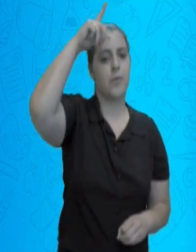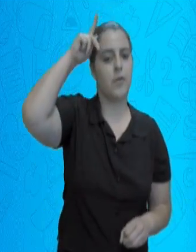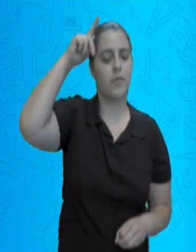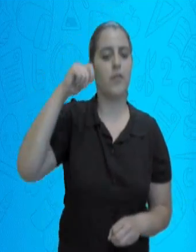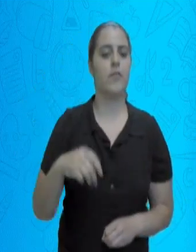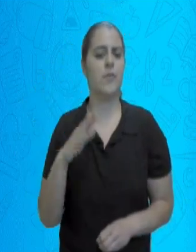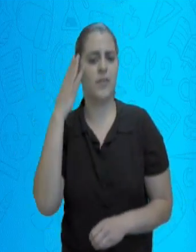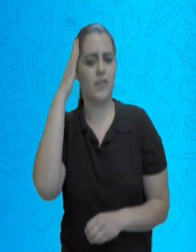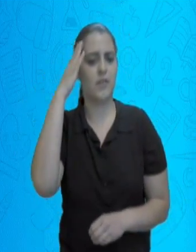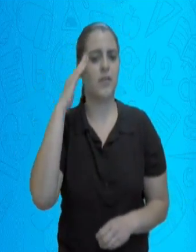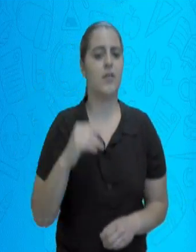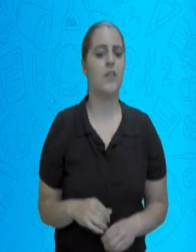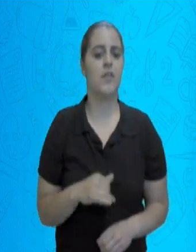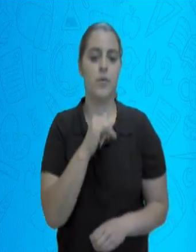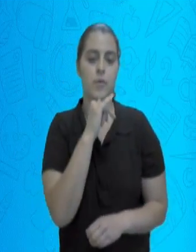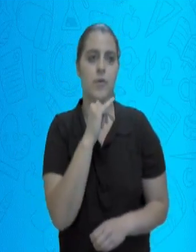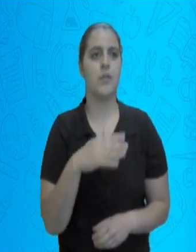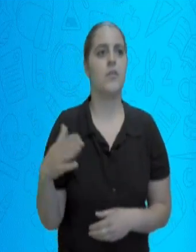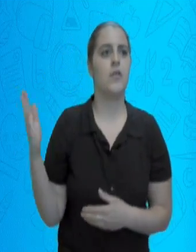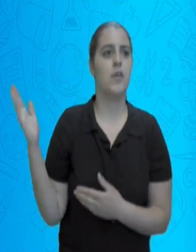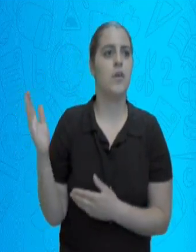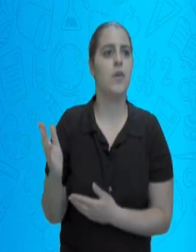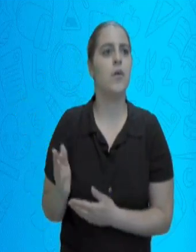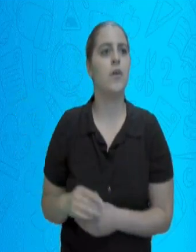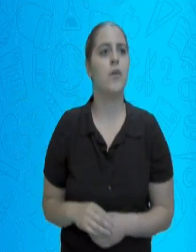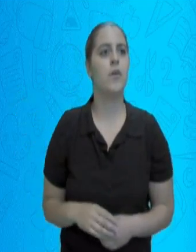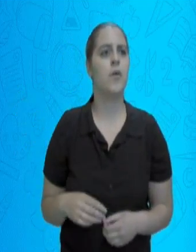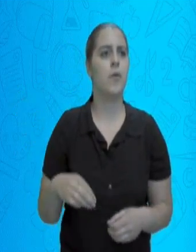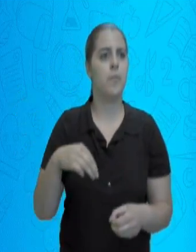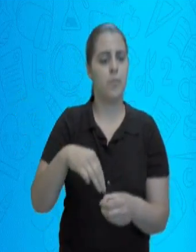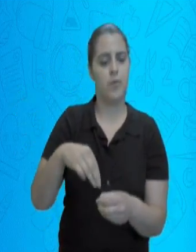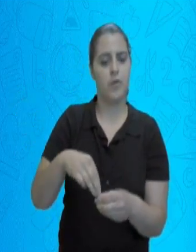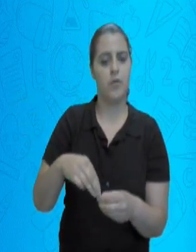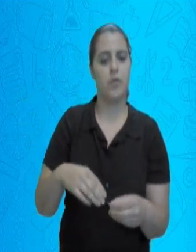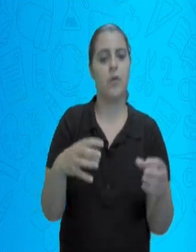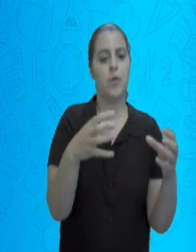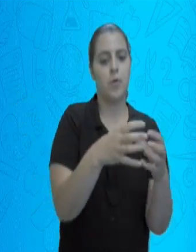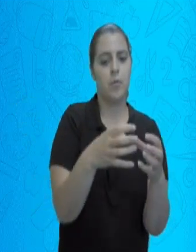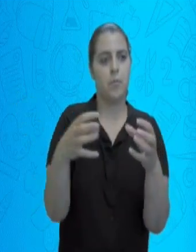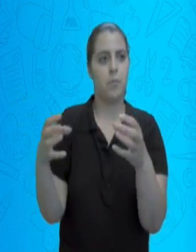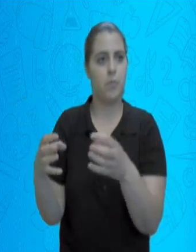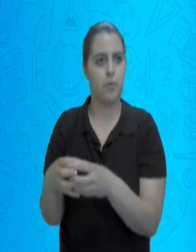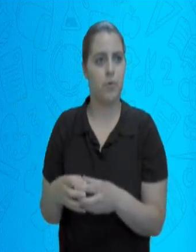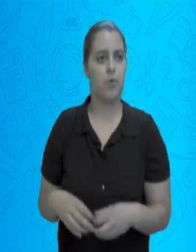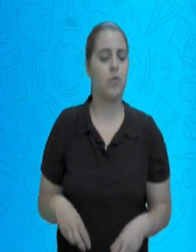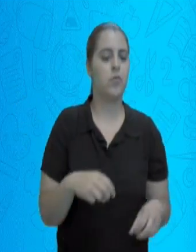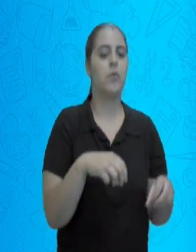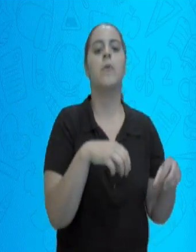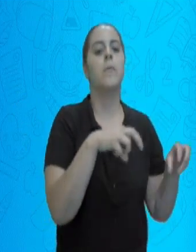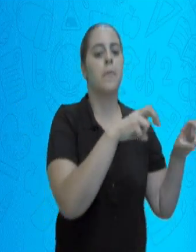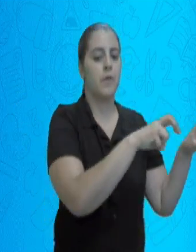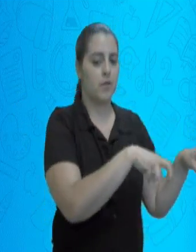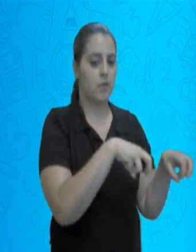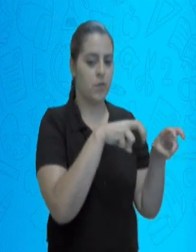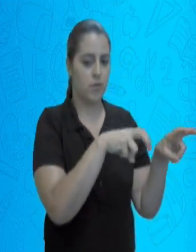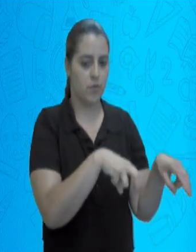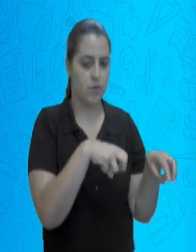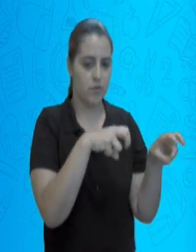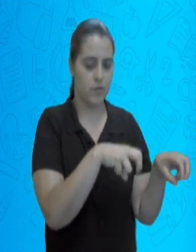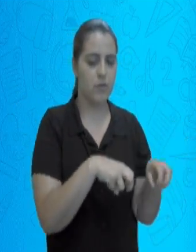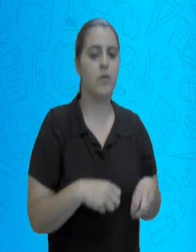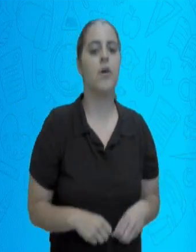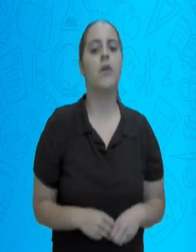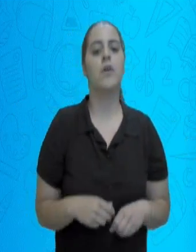vão entender com o exemplo que eu vou dar a seguir. O município ele é composto tanto pelo campo, pela região do